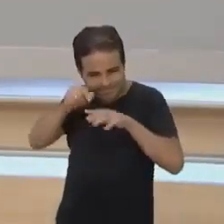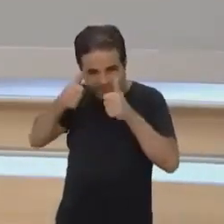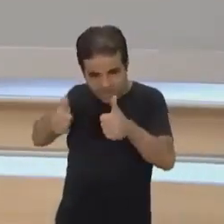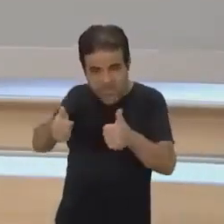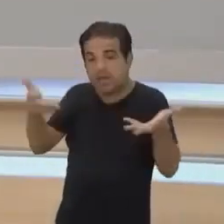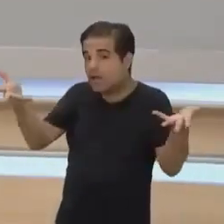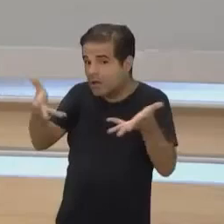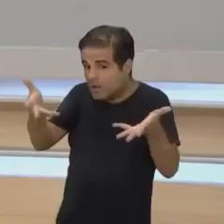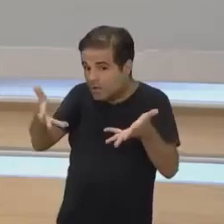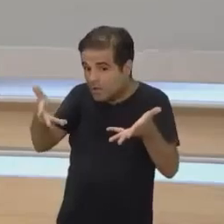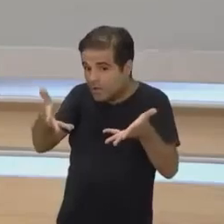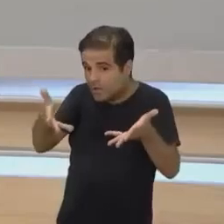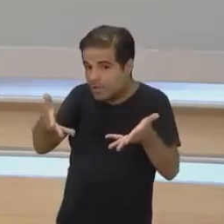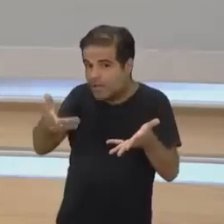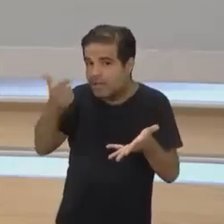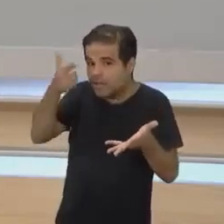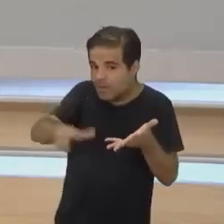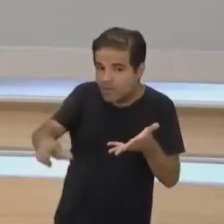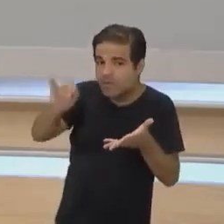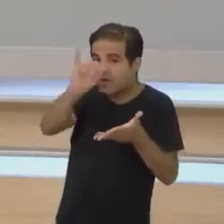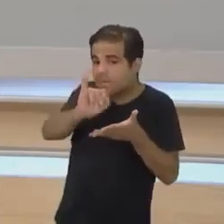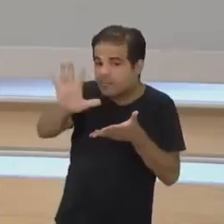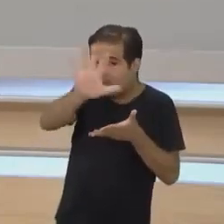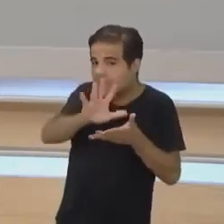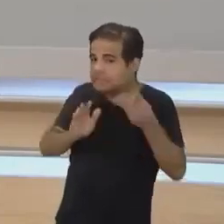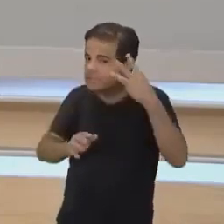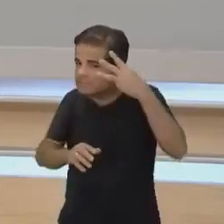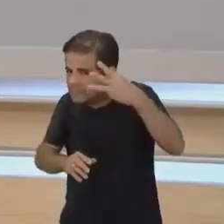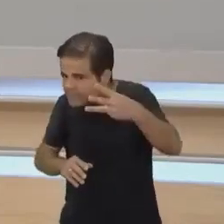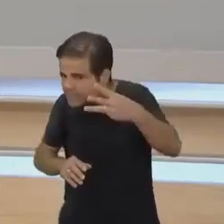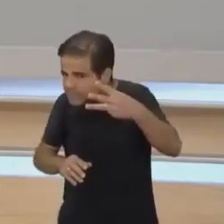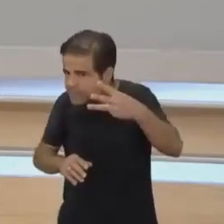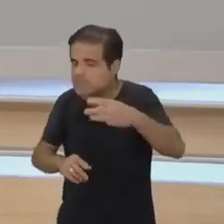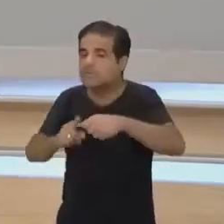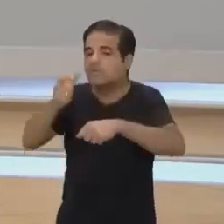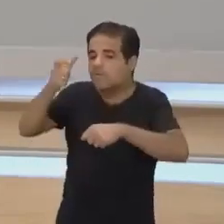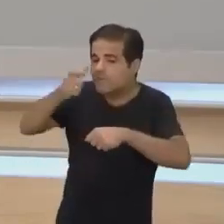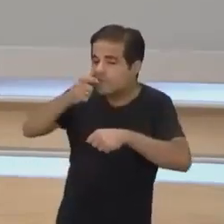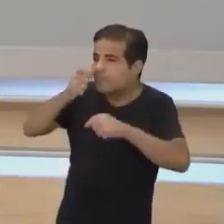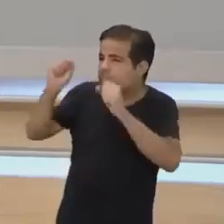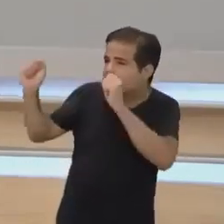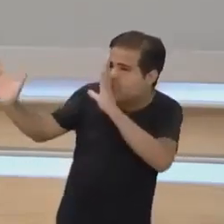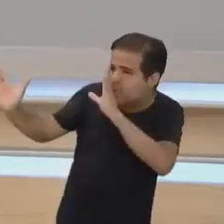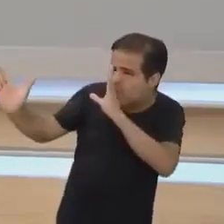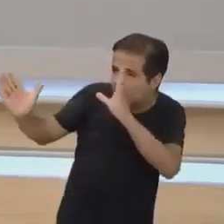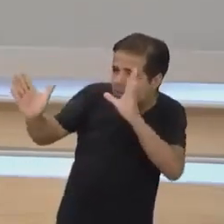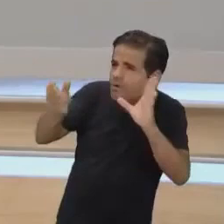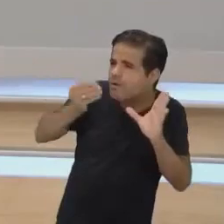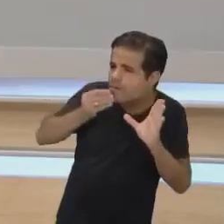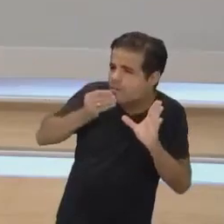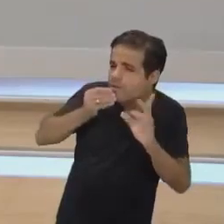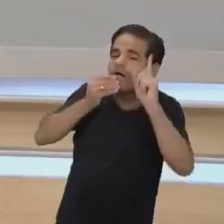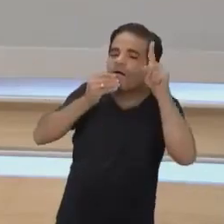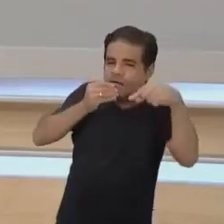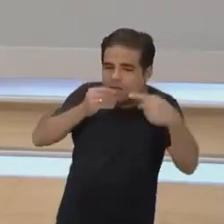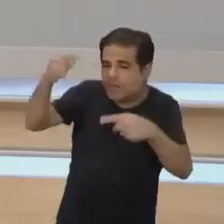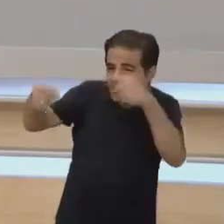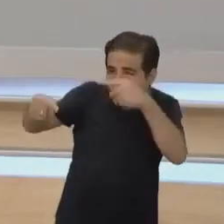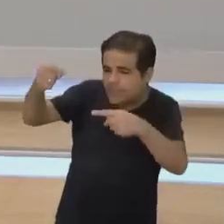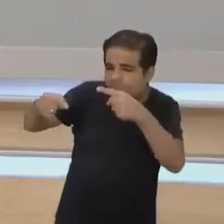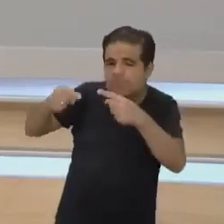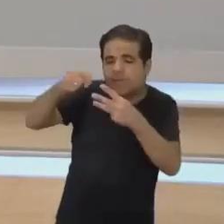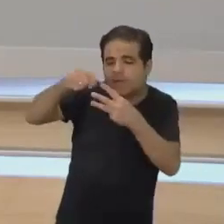E agora a gente vai para a imagem 3. Então, de novo, a gente vai observar o óbvio, mas também discutir quais serão